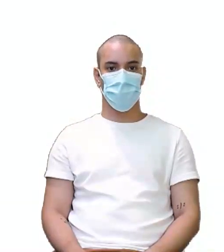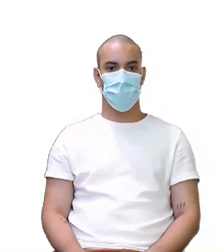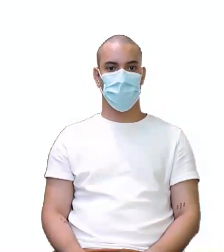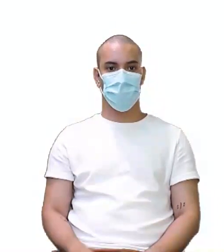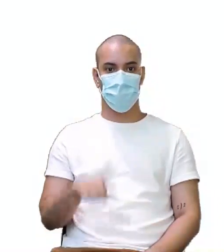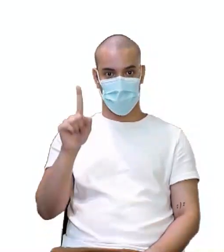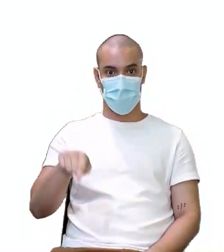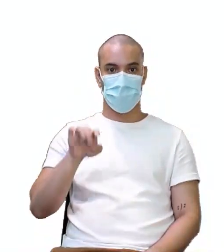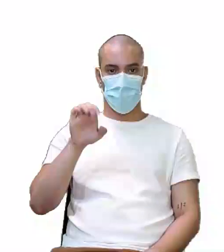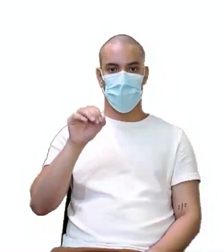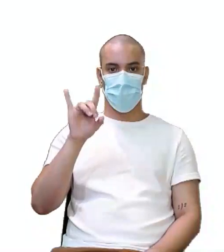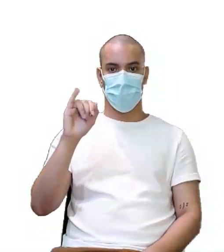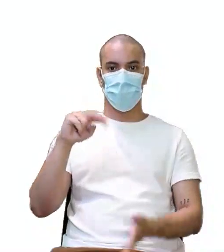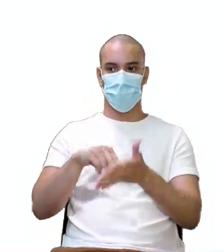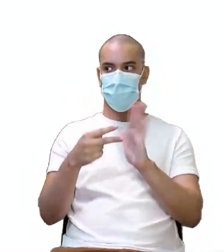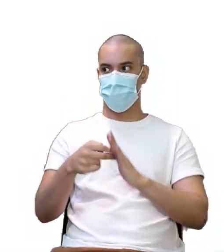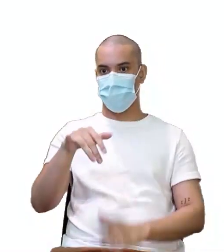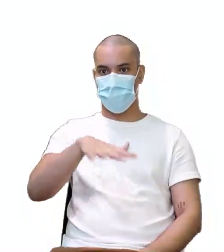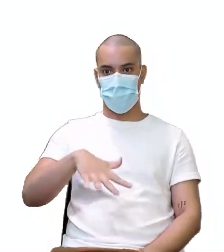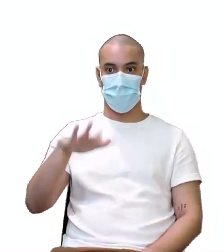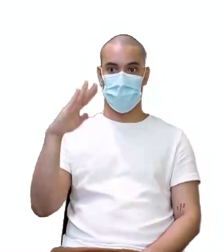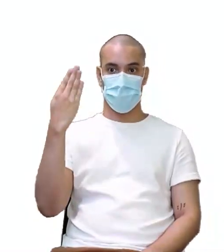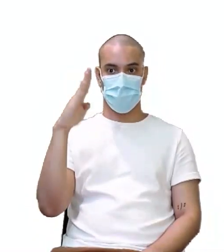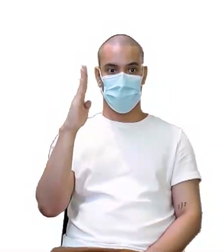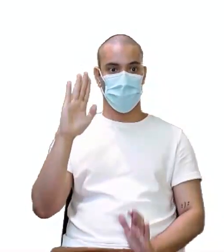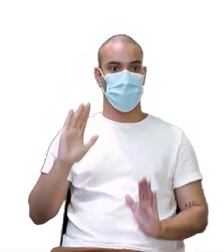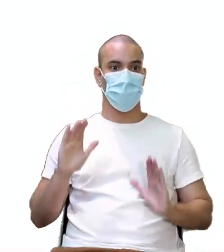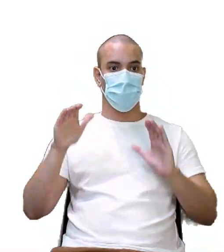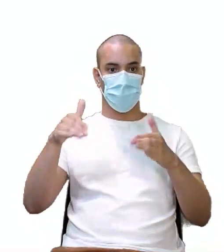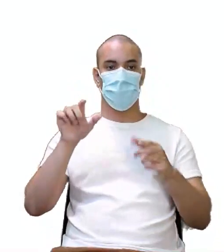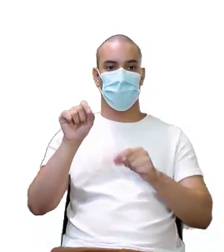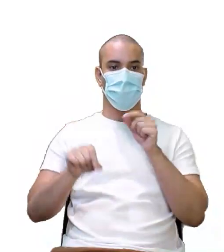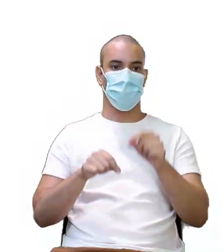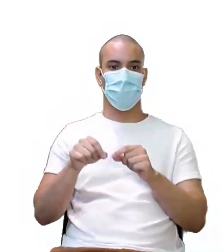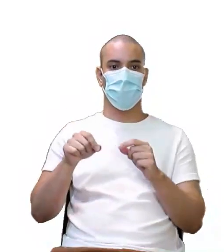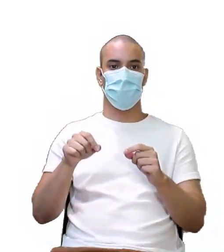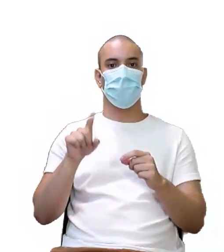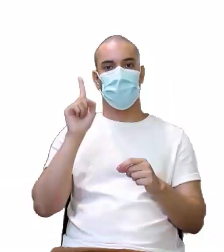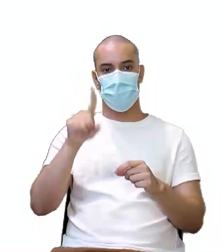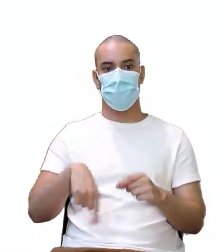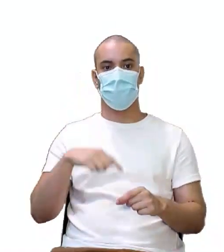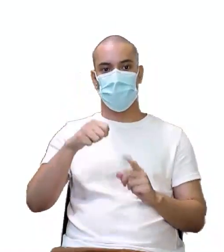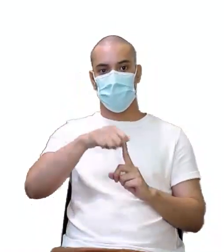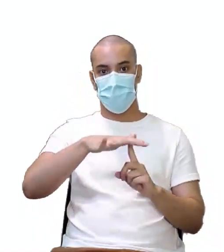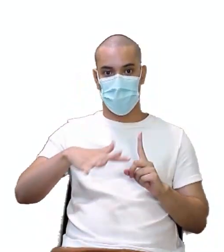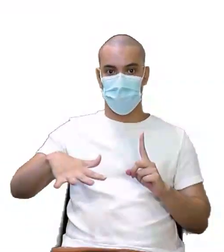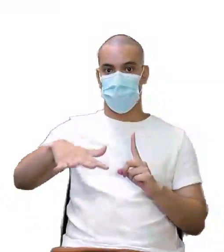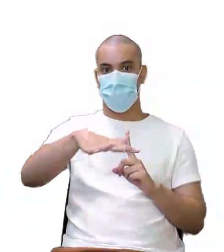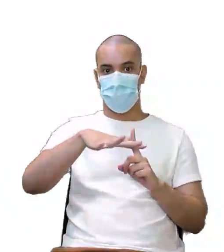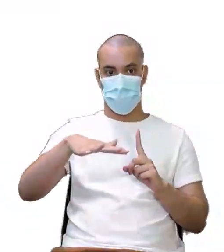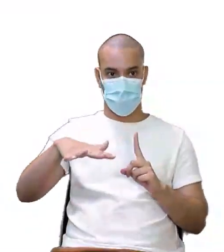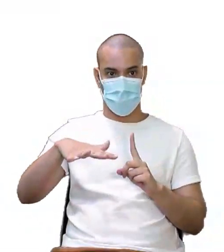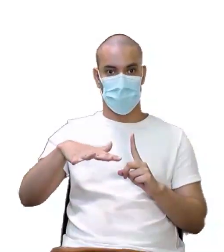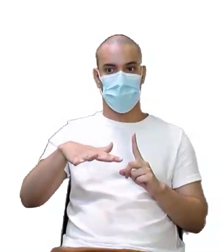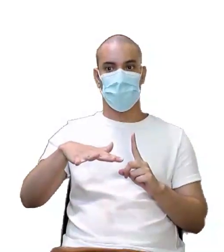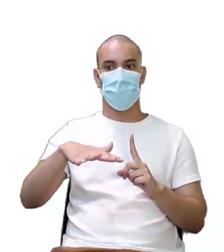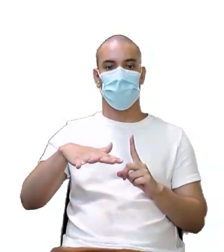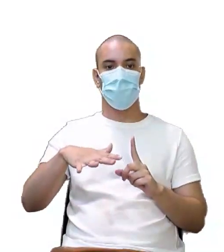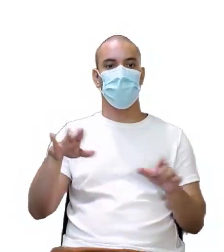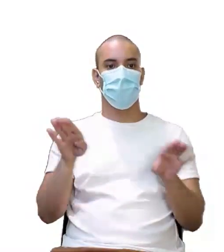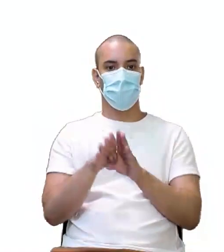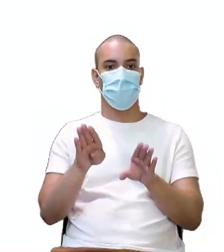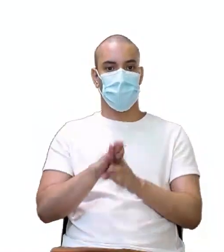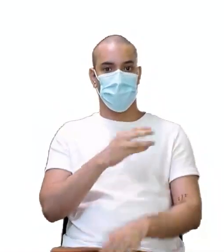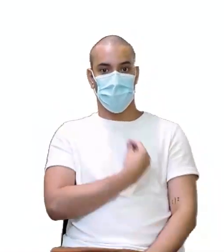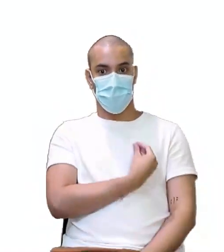A ecologia é um dos ramos da biologia cujo foco é o meio ambiente. Cujo foco é o meio